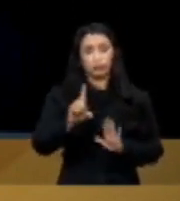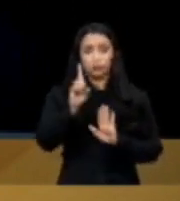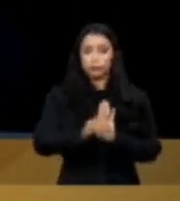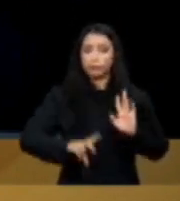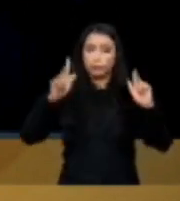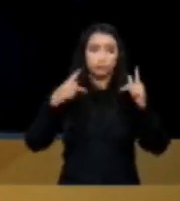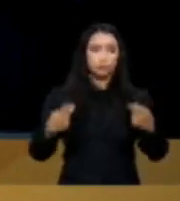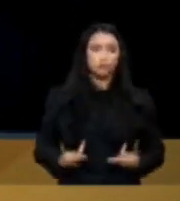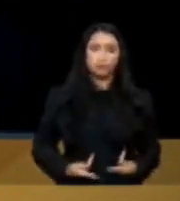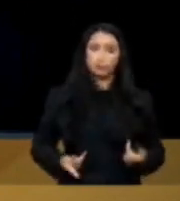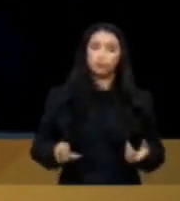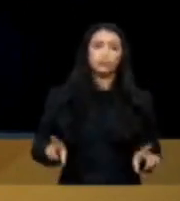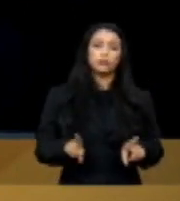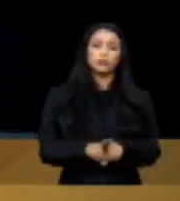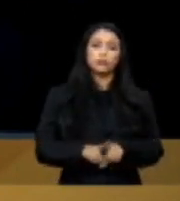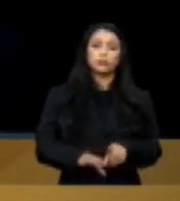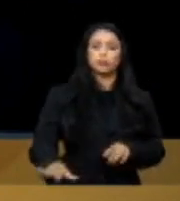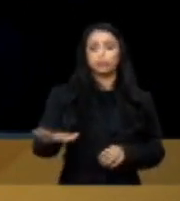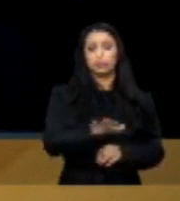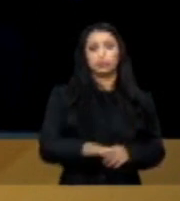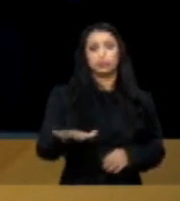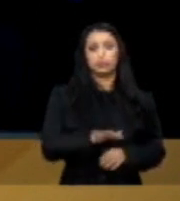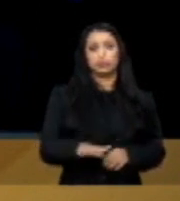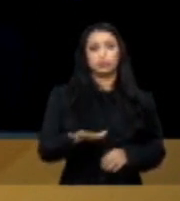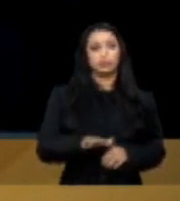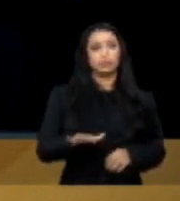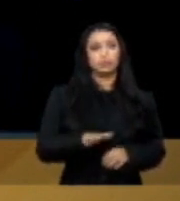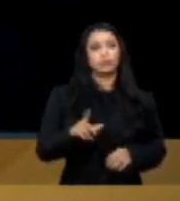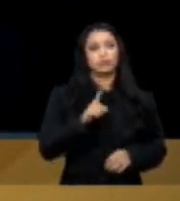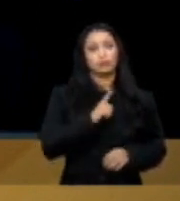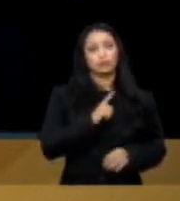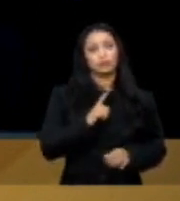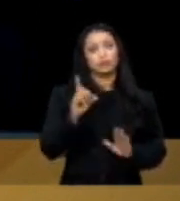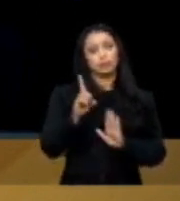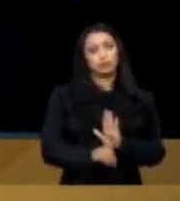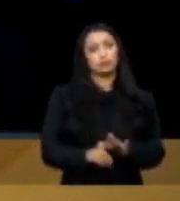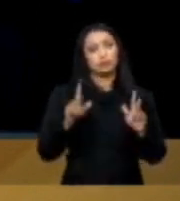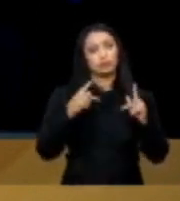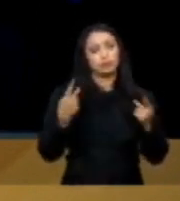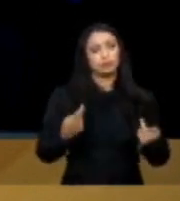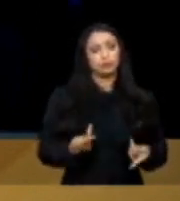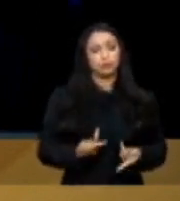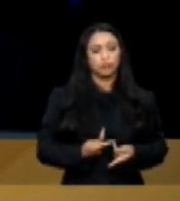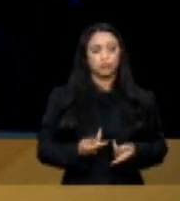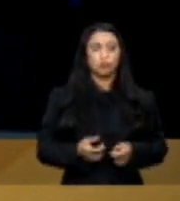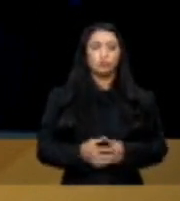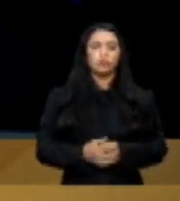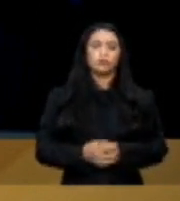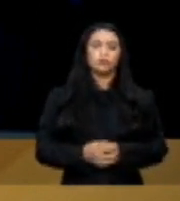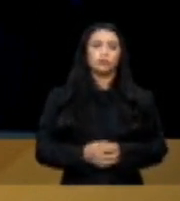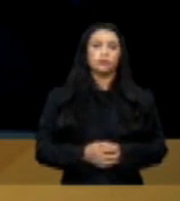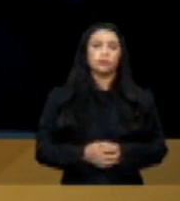termo mais abrangente de que cuidam os tratados internacionais protetivos dos direitos humanos que impõem ao Estado a adoção